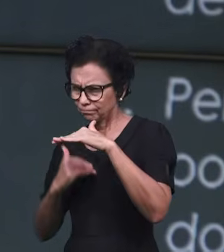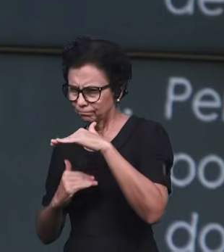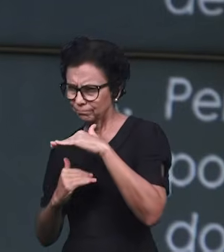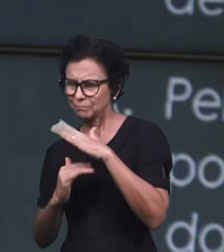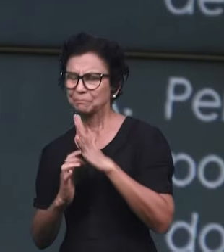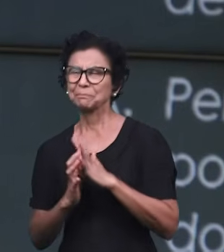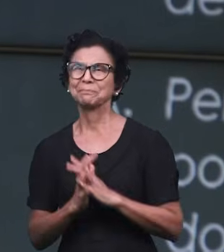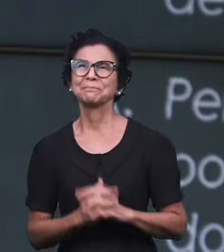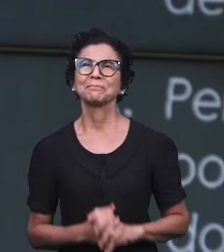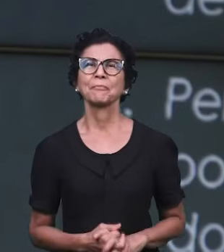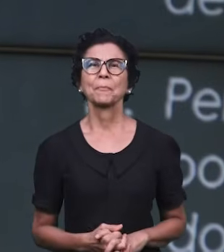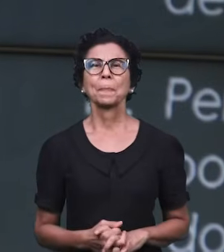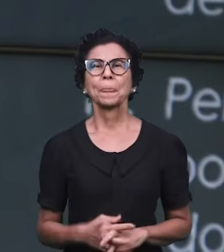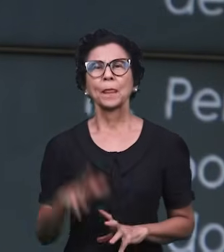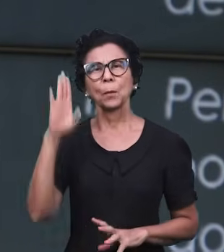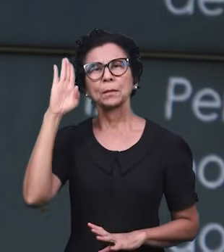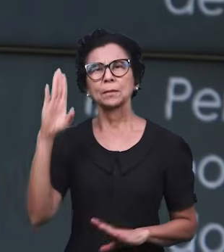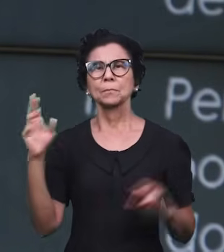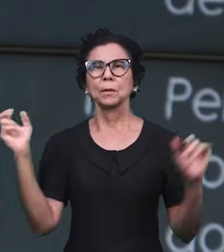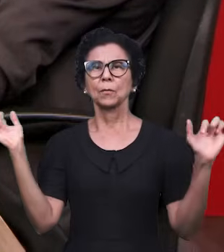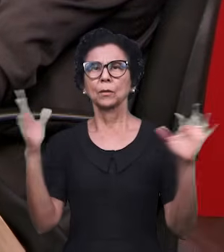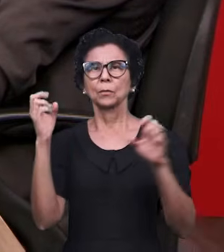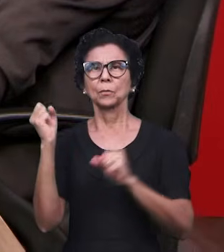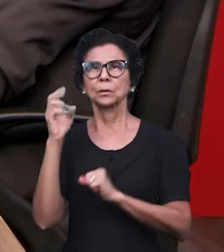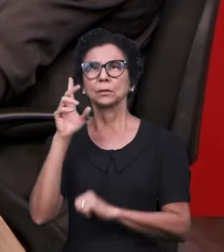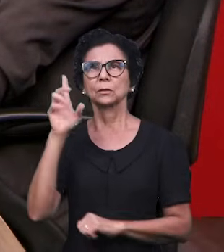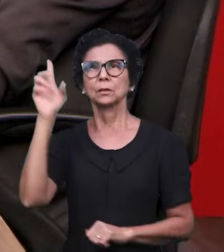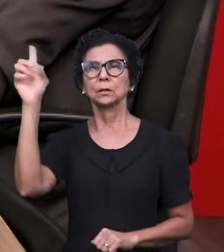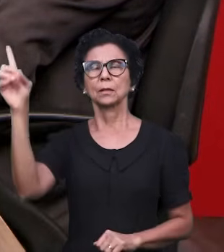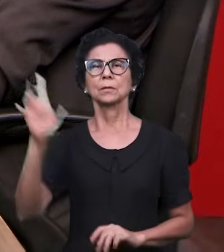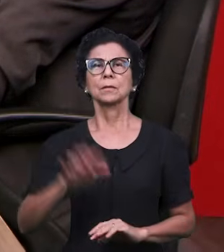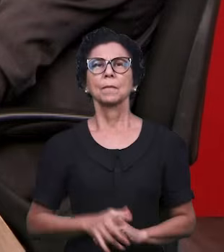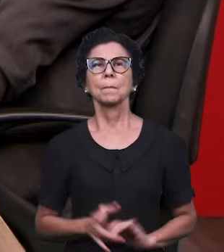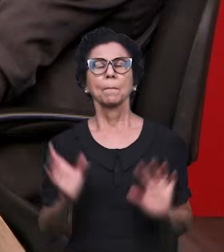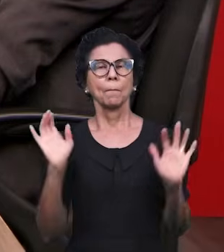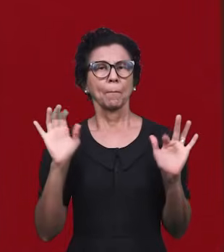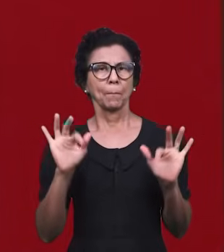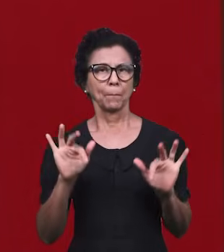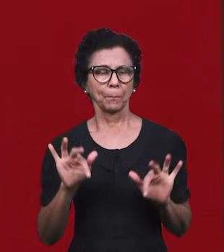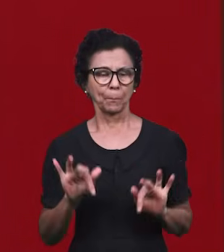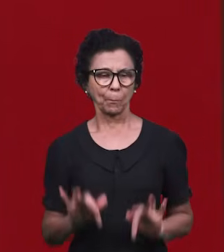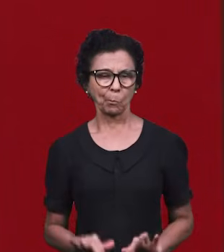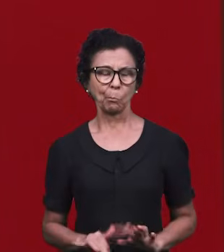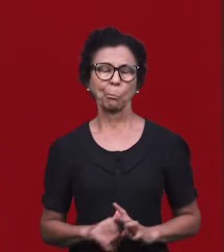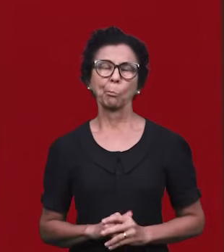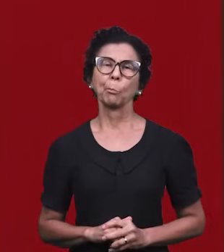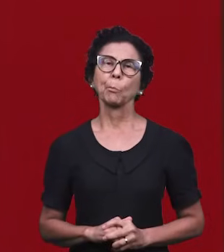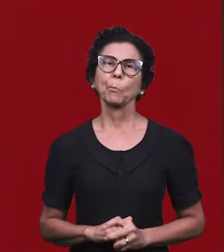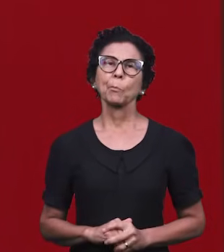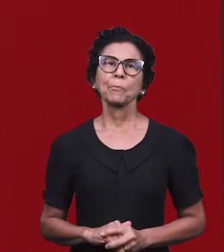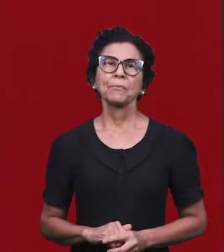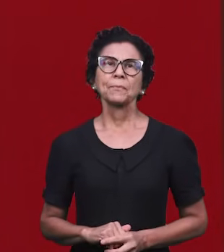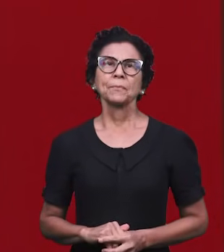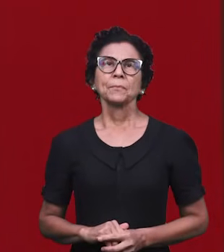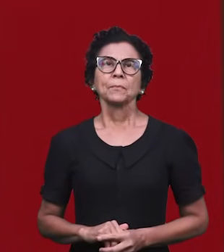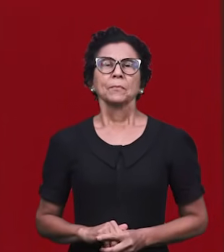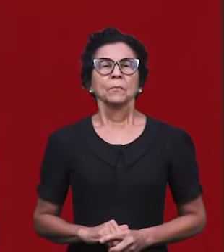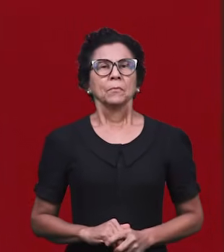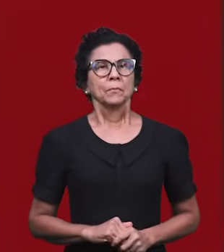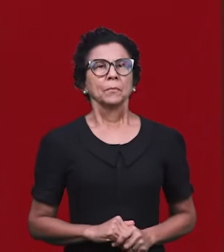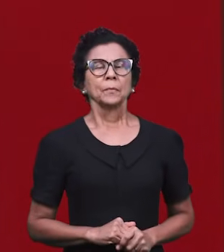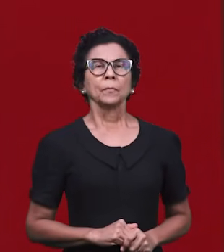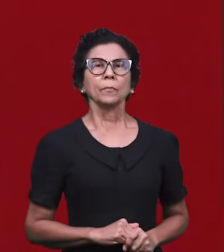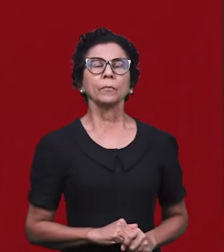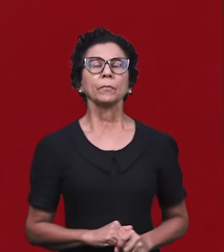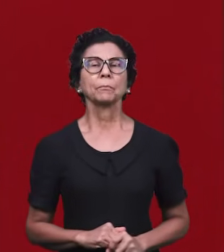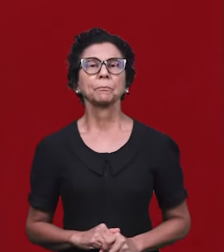glória de Deus possa prevalecer. Aleluia. Nós estamos encerrando aqui esse episódio. Nós queremos deixar